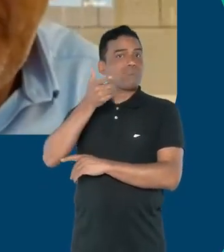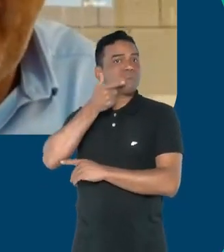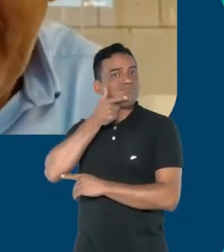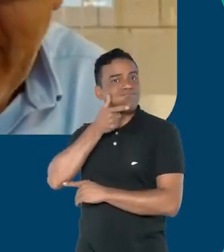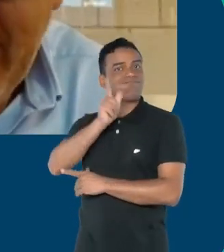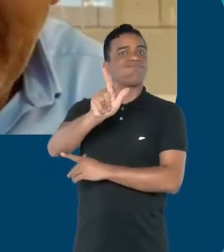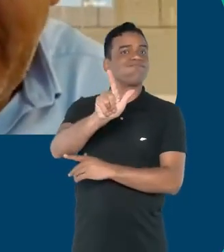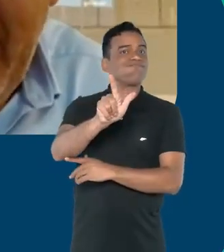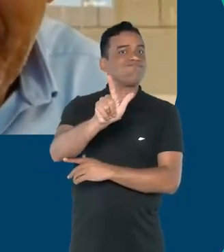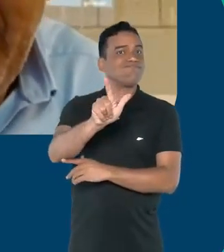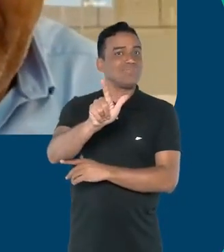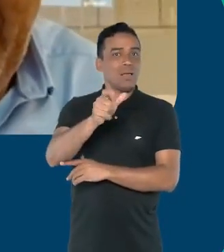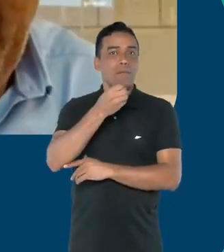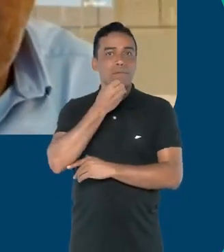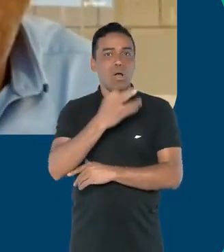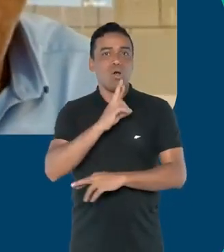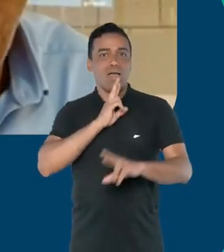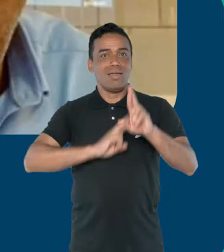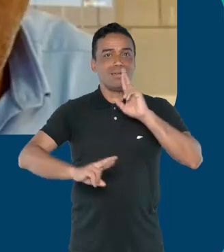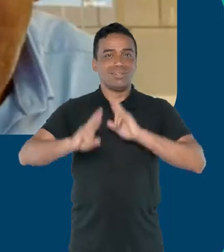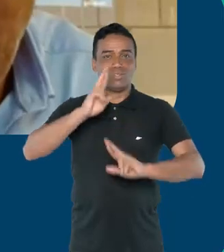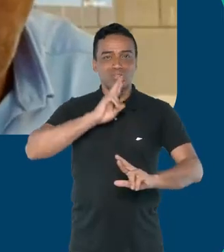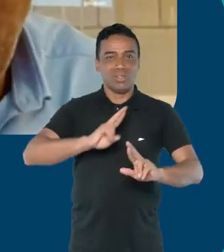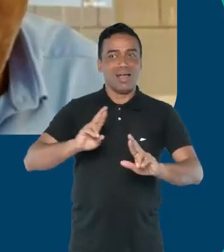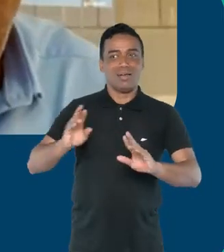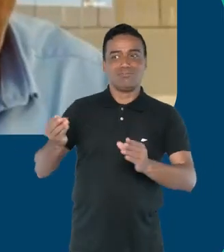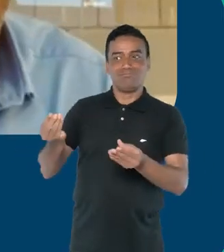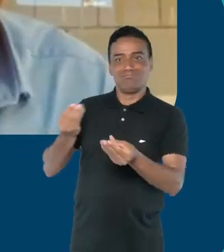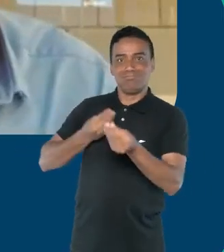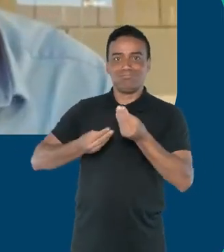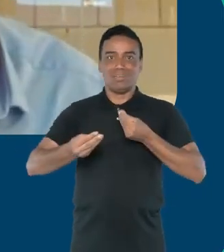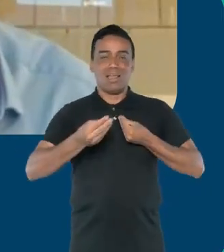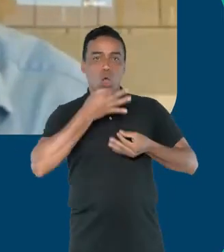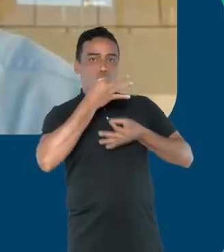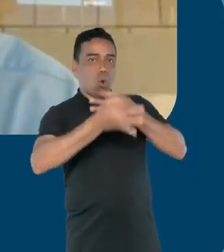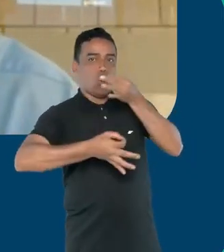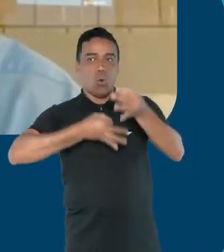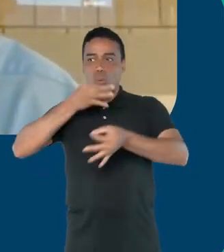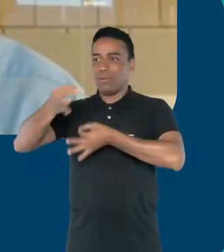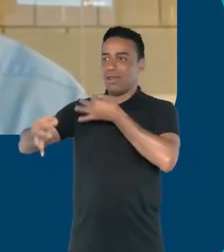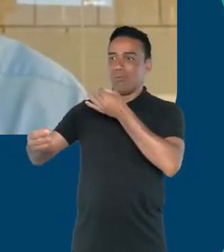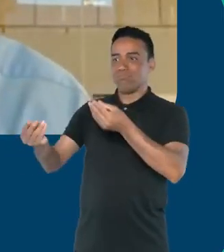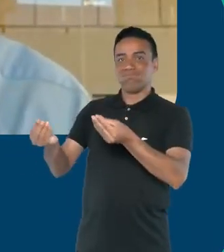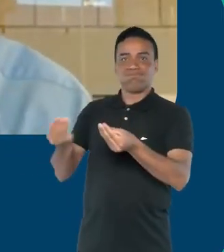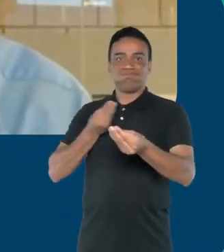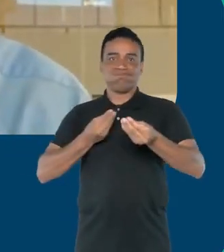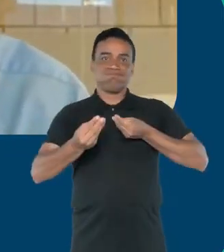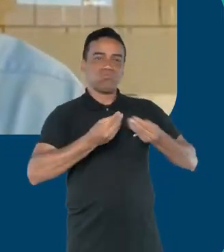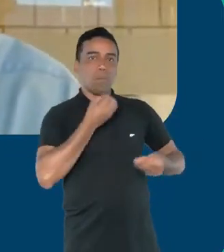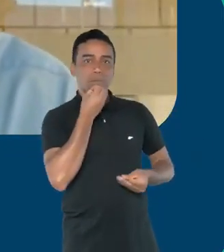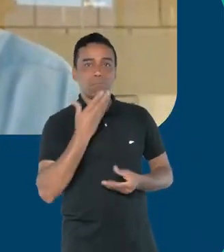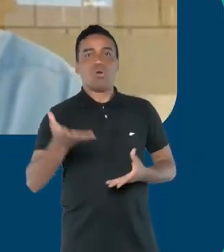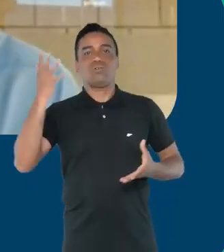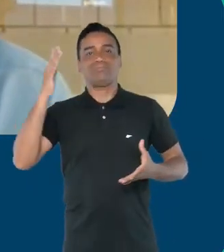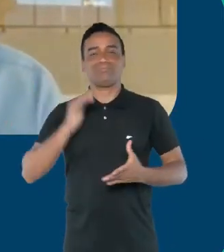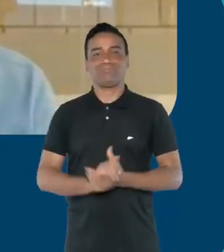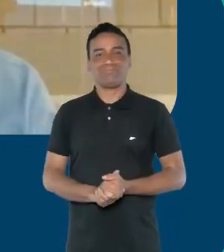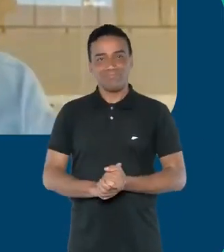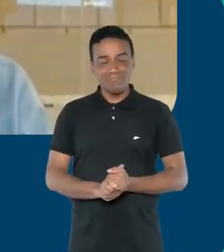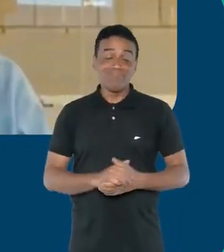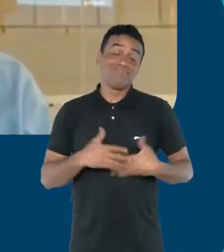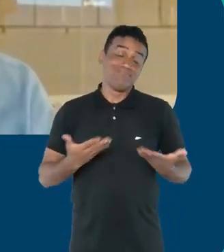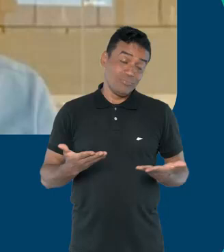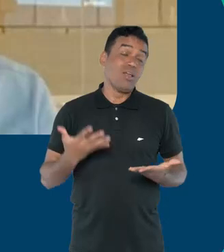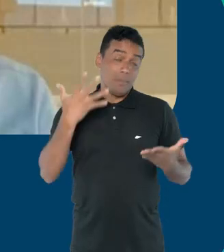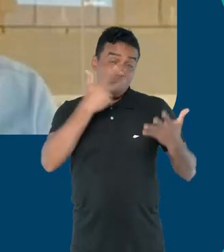para obter, né, bons resultados, digamos assim, de opinião. Isso, de certa